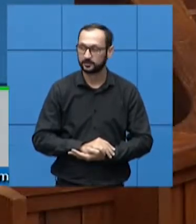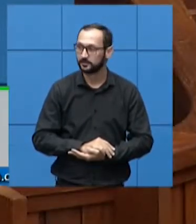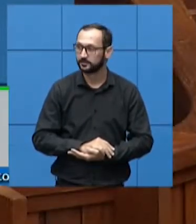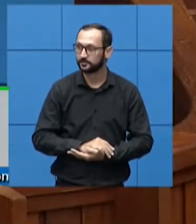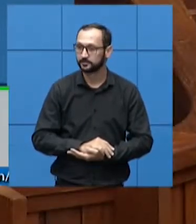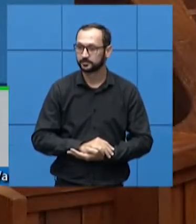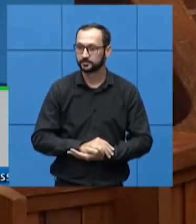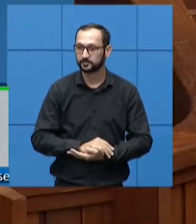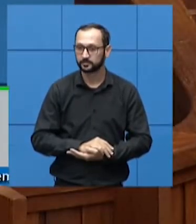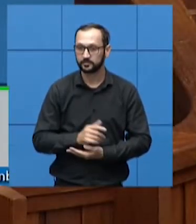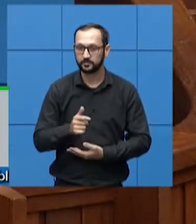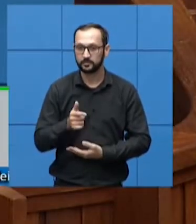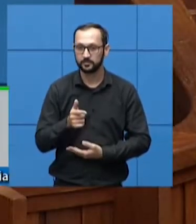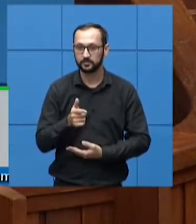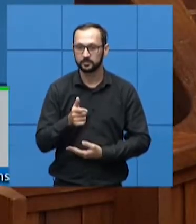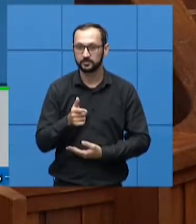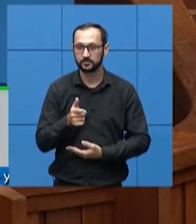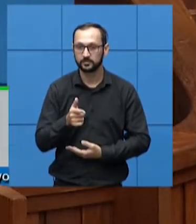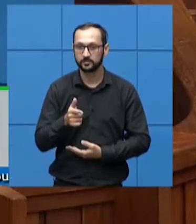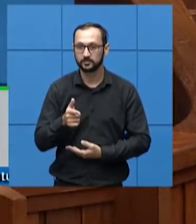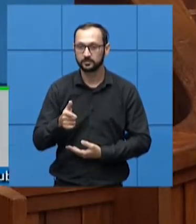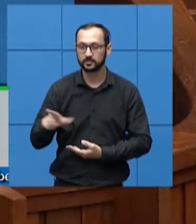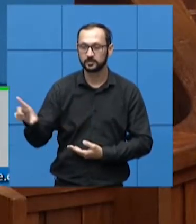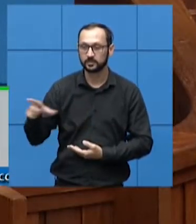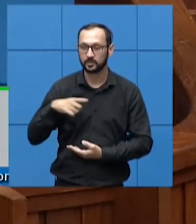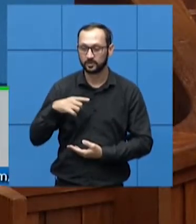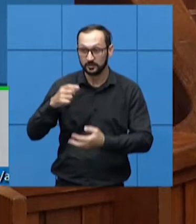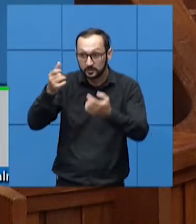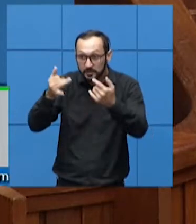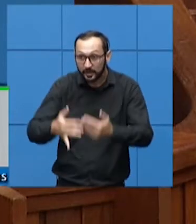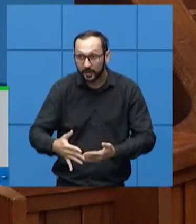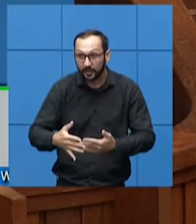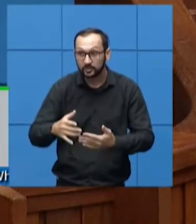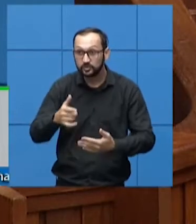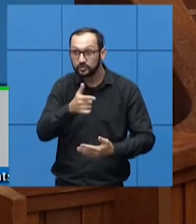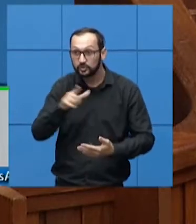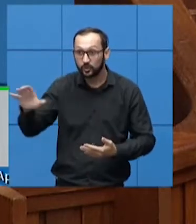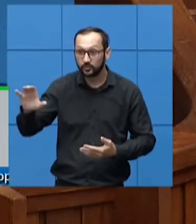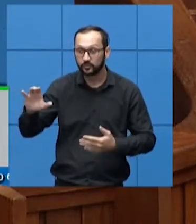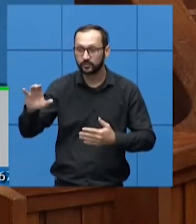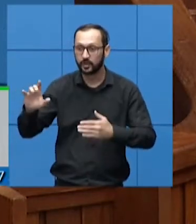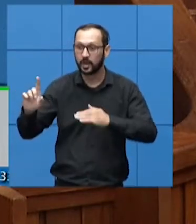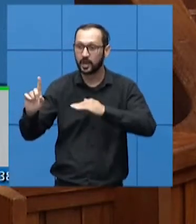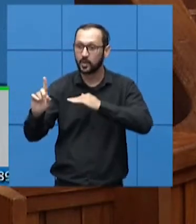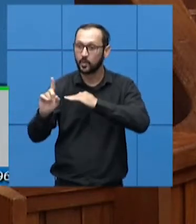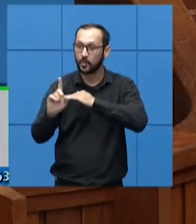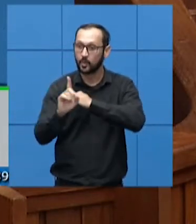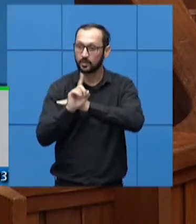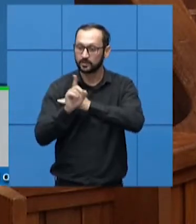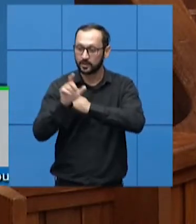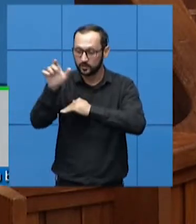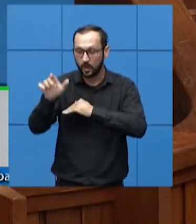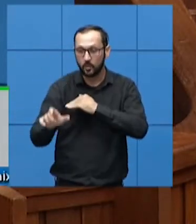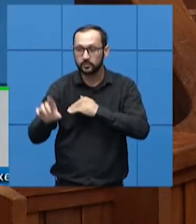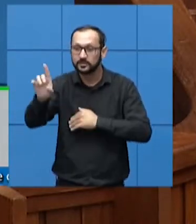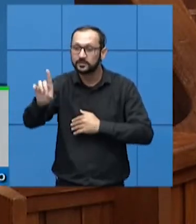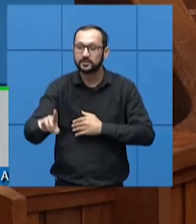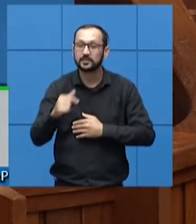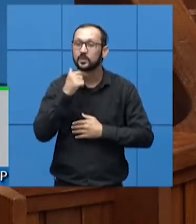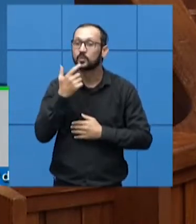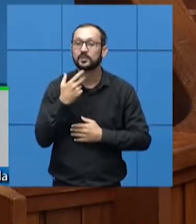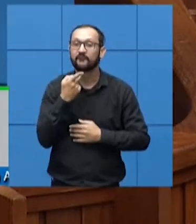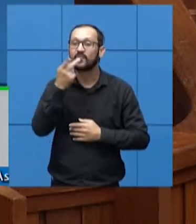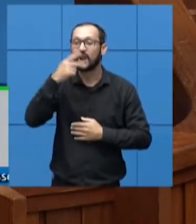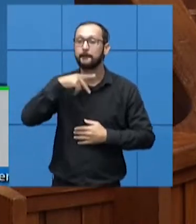Mais uma vez destacando assim que nós atendemos pessoas com deficiência, que muitos deles não respondem por si, que chegam para a gente